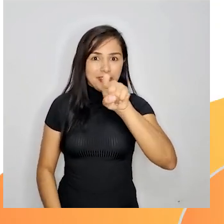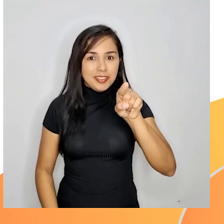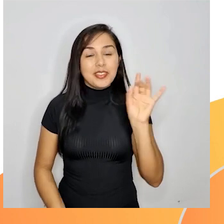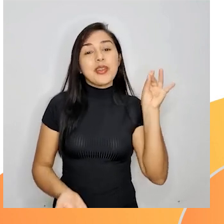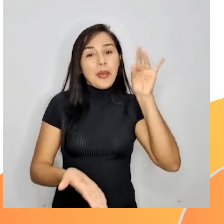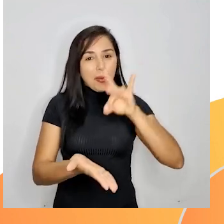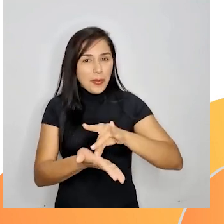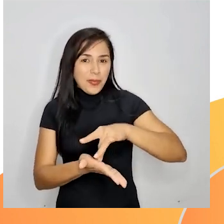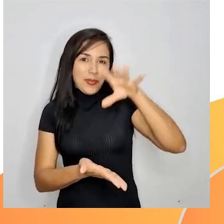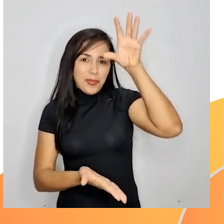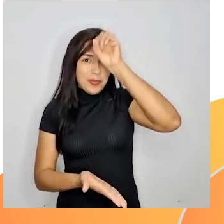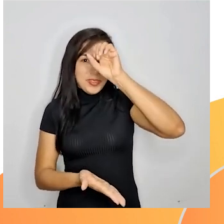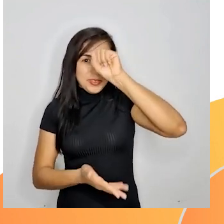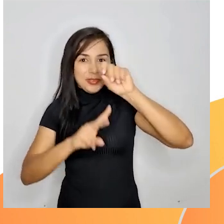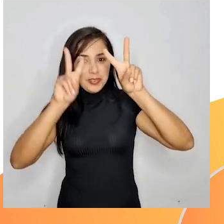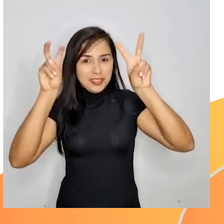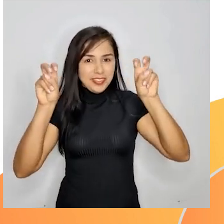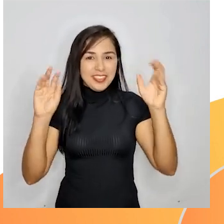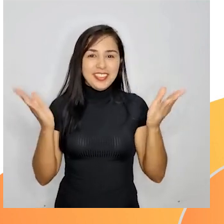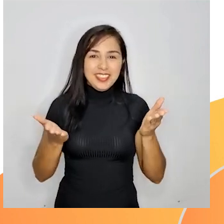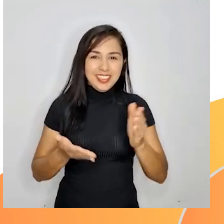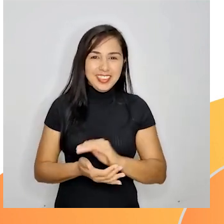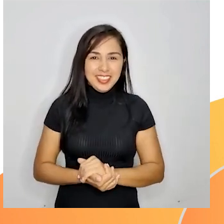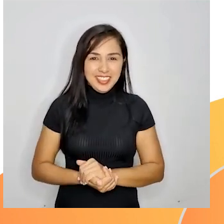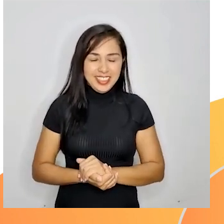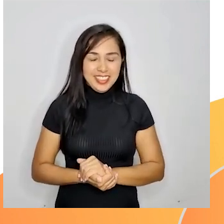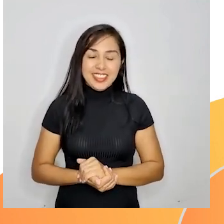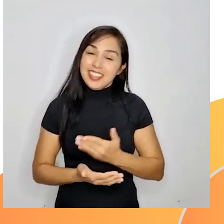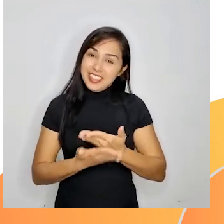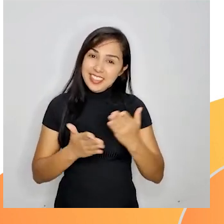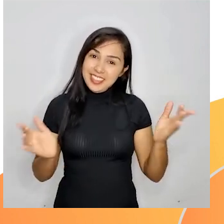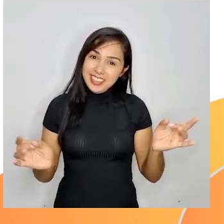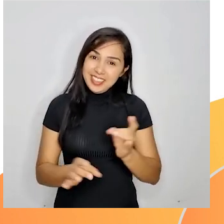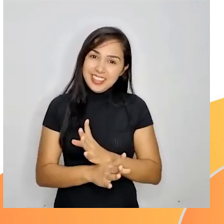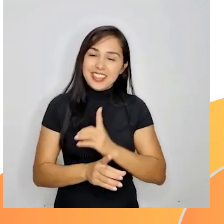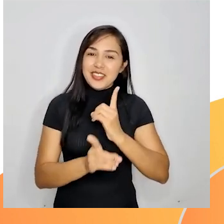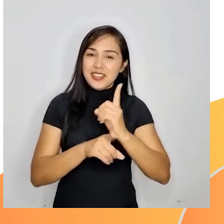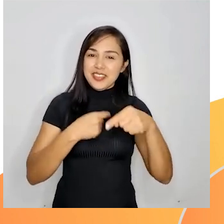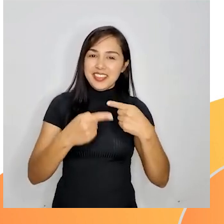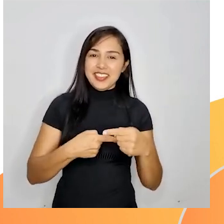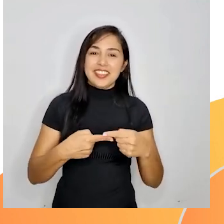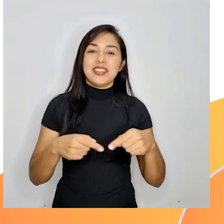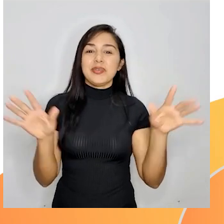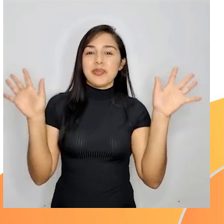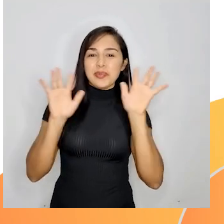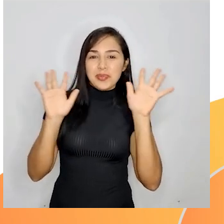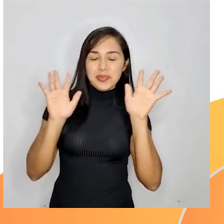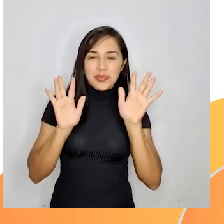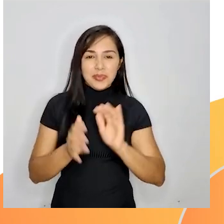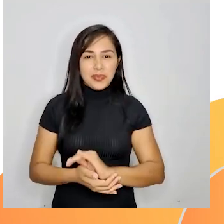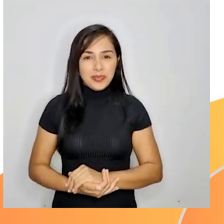aprendeu tudo que nós acabamos de estudar. Por hoje ficamos por aqui, até a nossa próxima aula. Tchau!